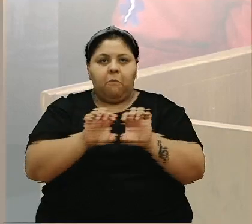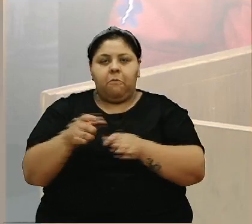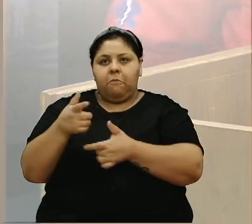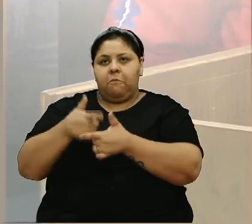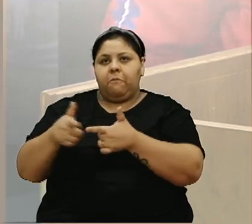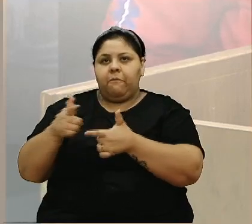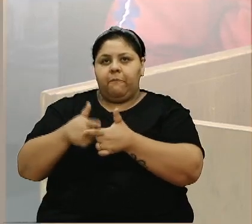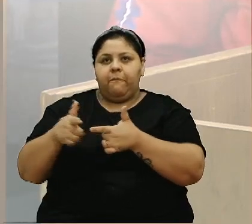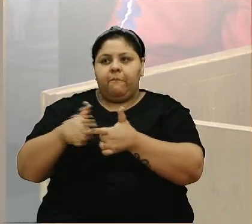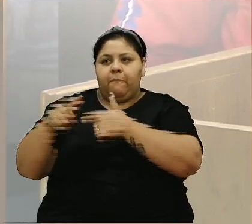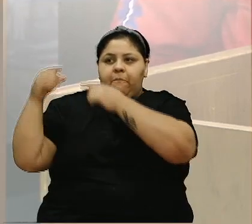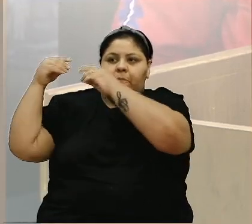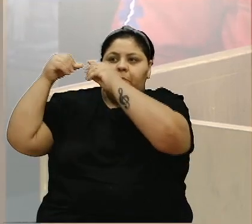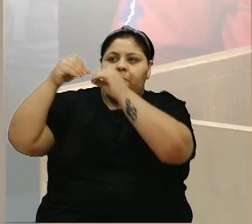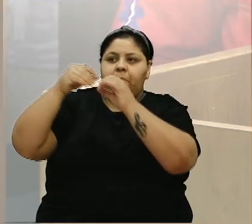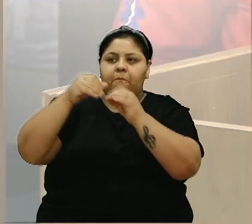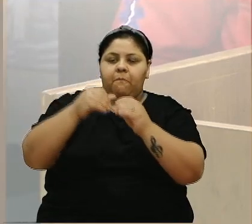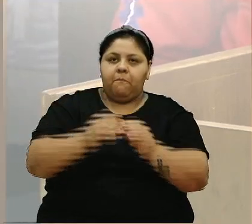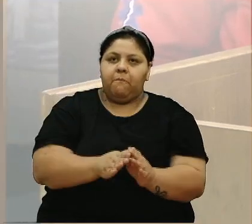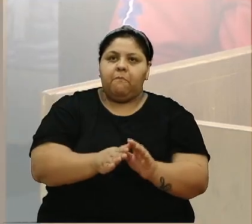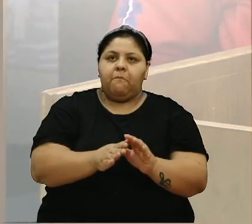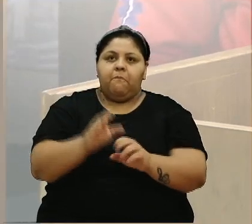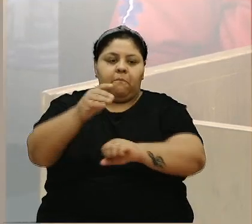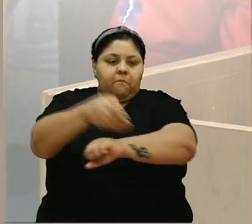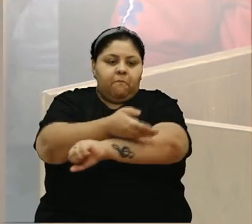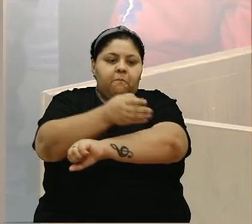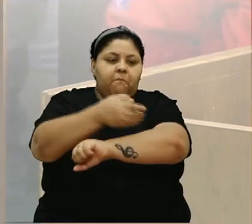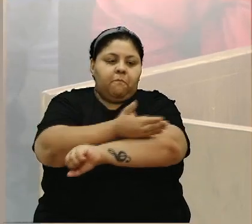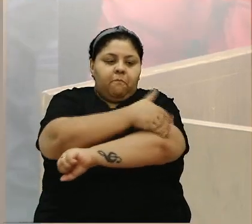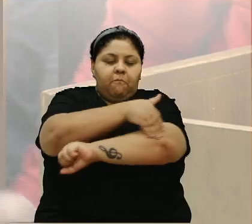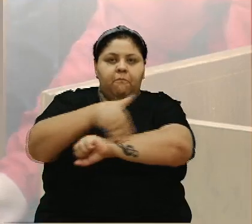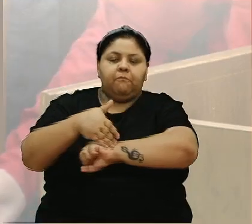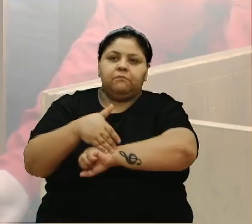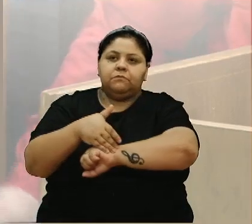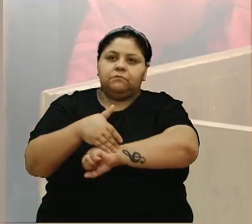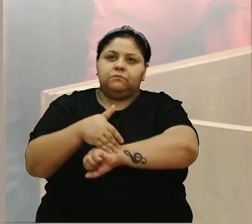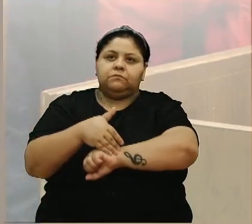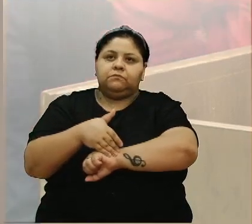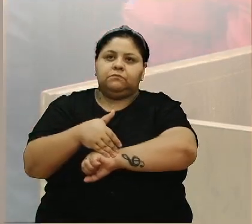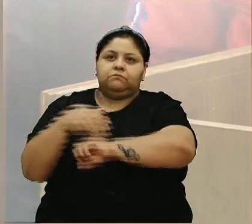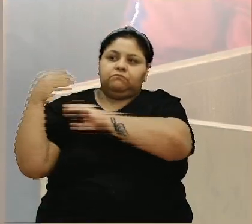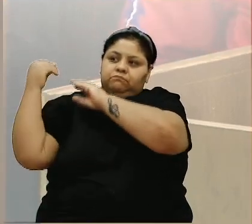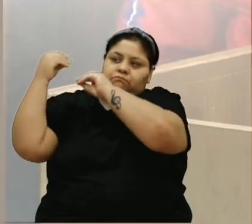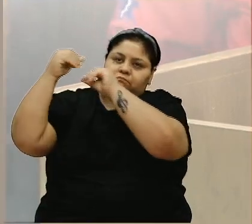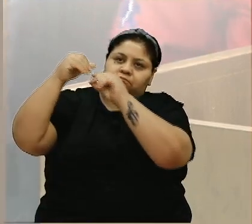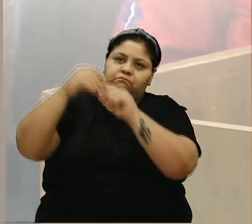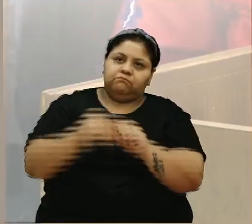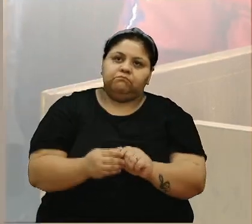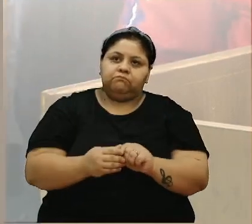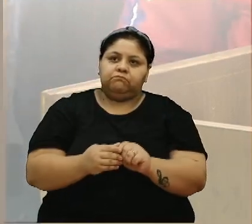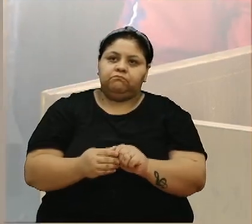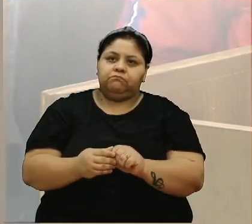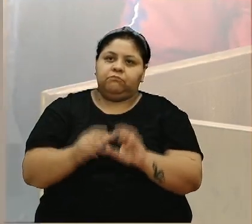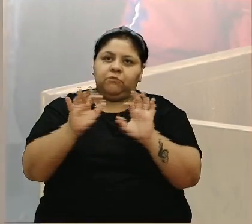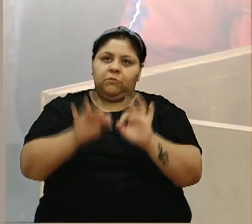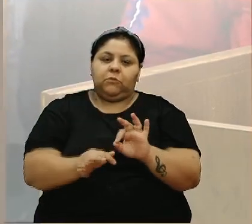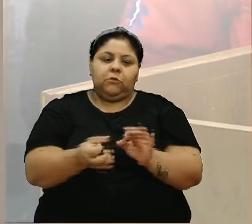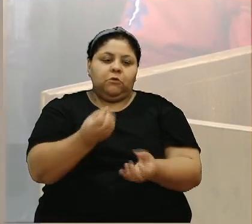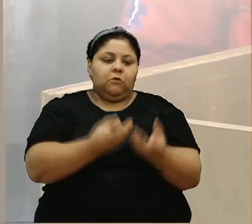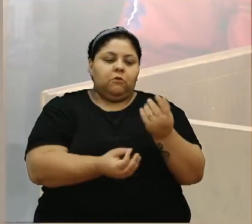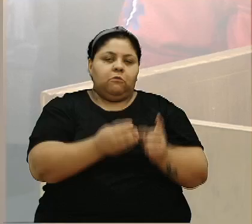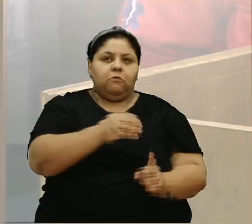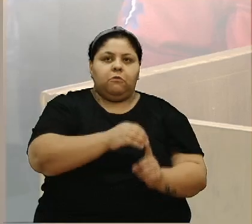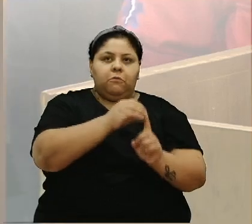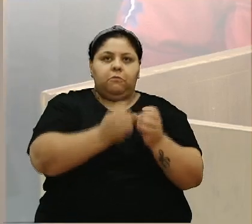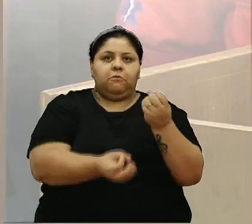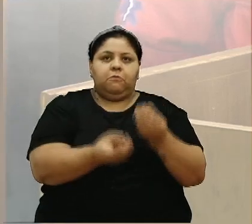em deslizamento e desmoronamento de buracos em pistas, de barrancas em pistas, combate a incêndio e princípio de